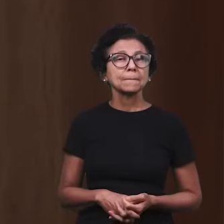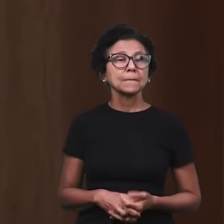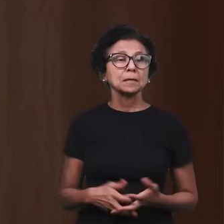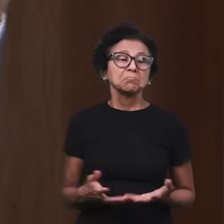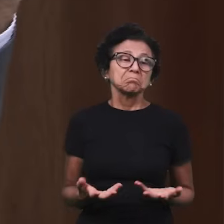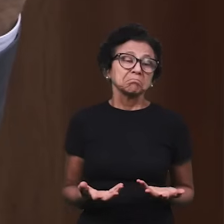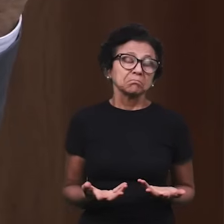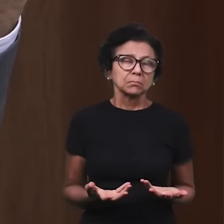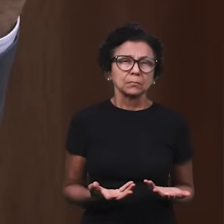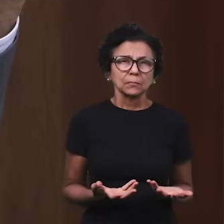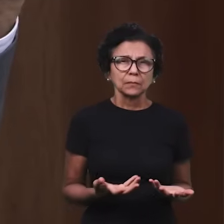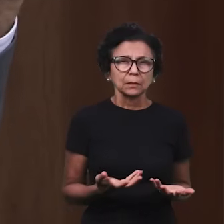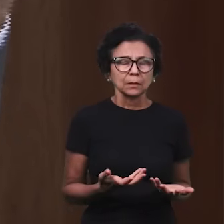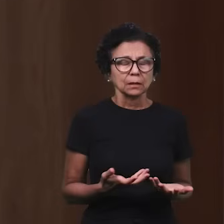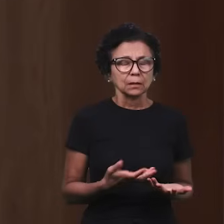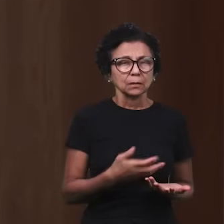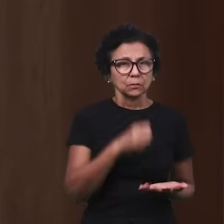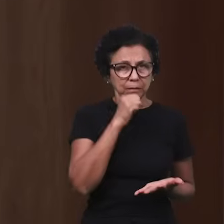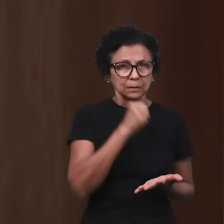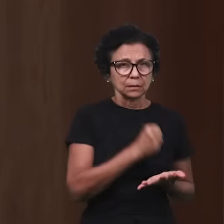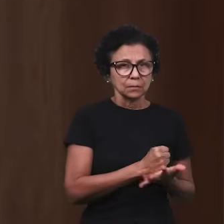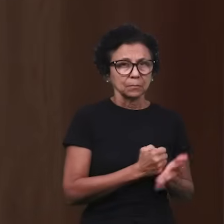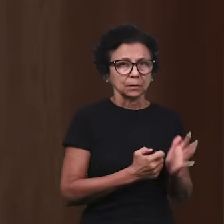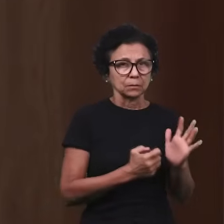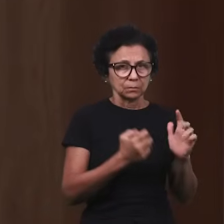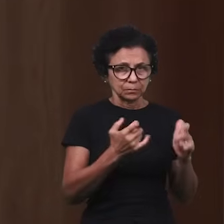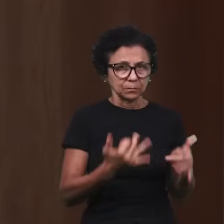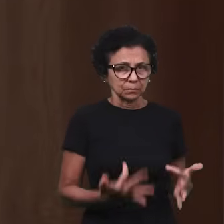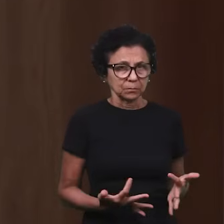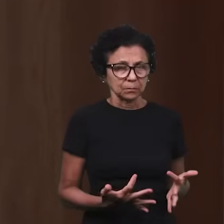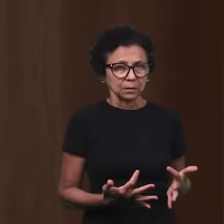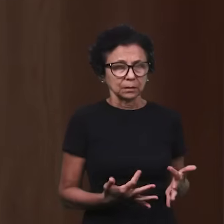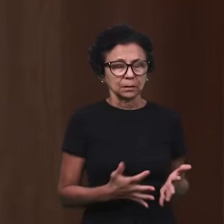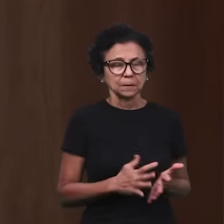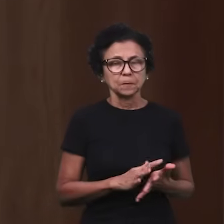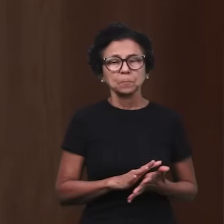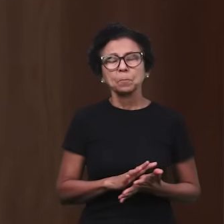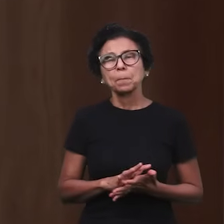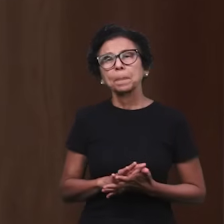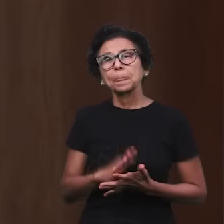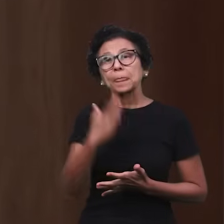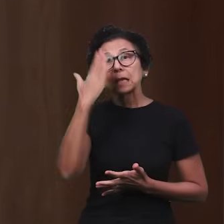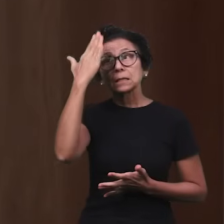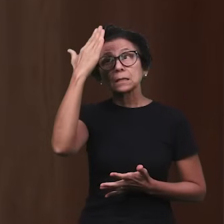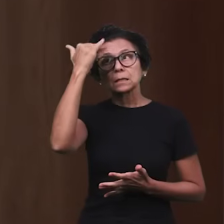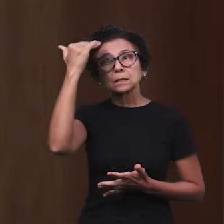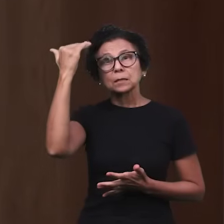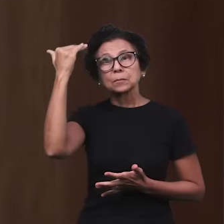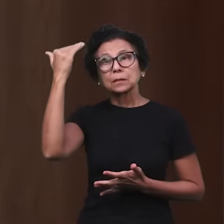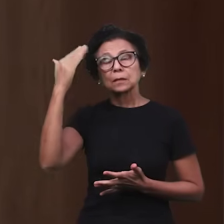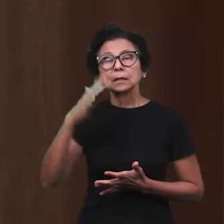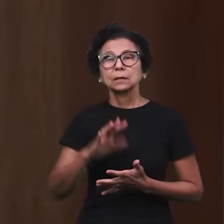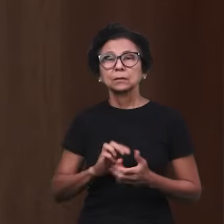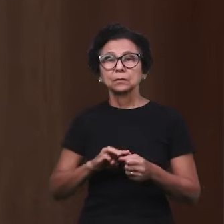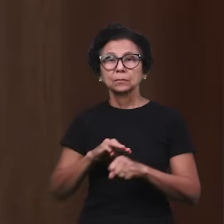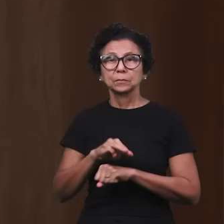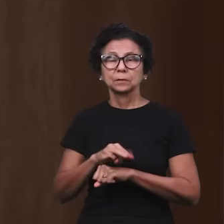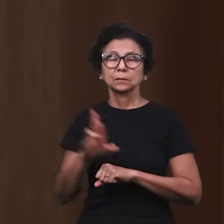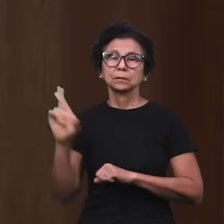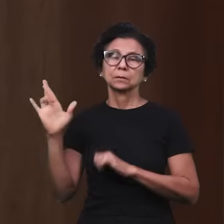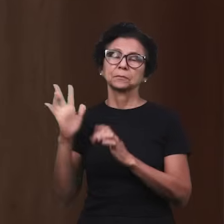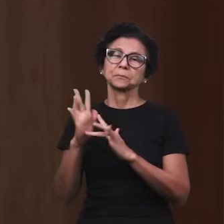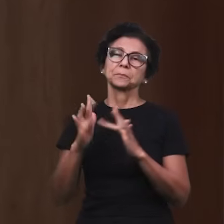Porque nós falamos lá no Velho Testamento, né? O dom de sabedoria no Ministério